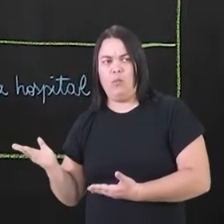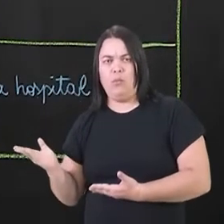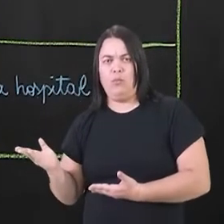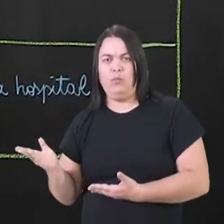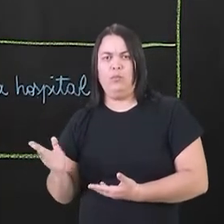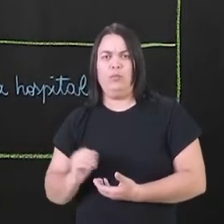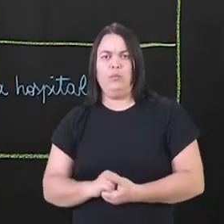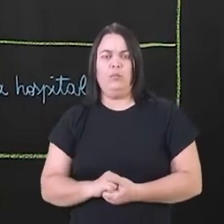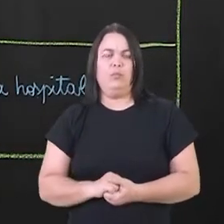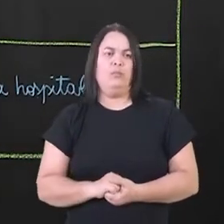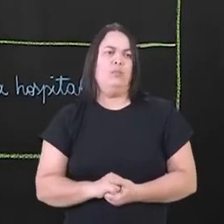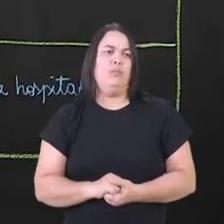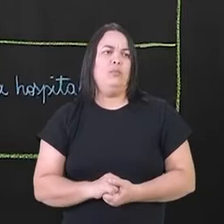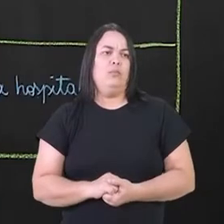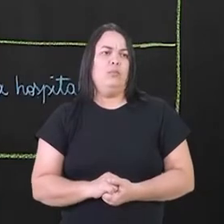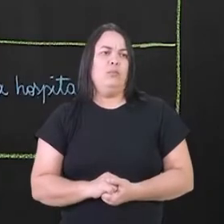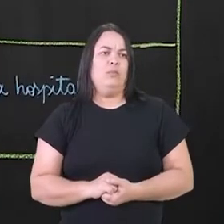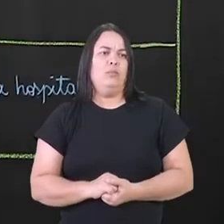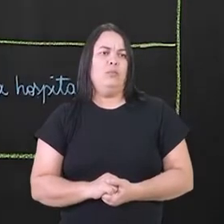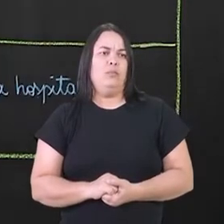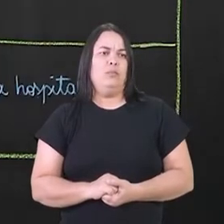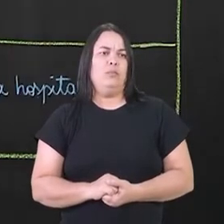proibição.